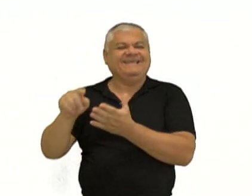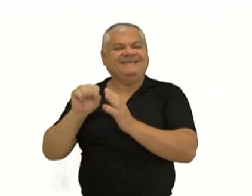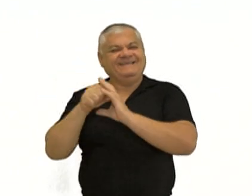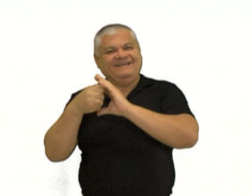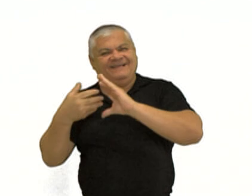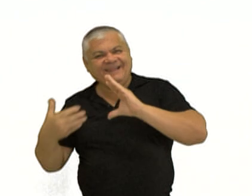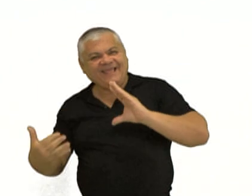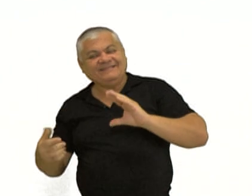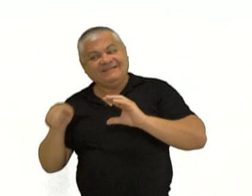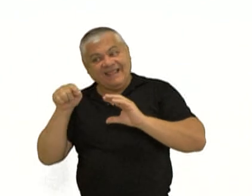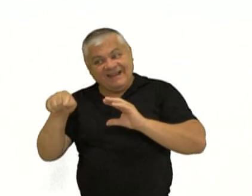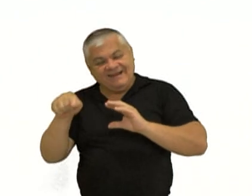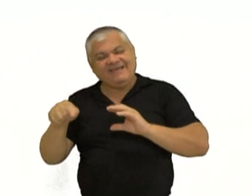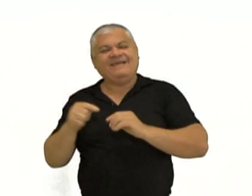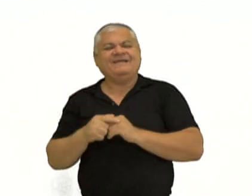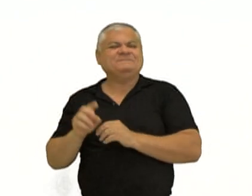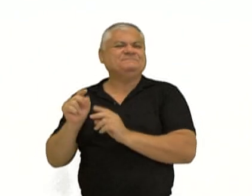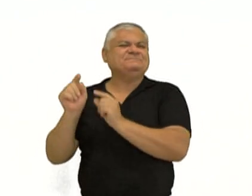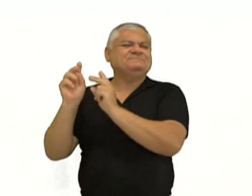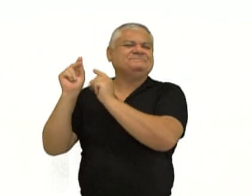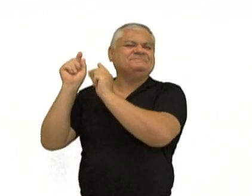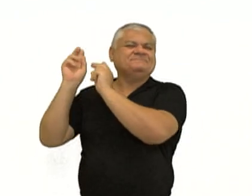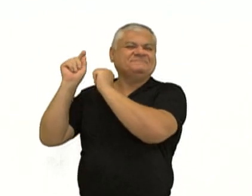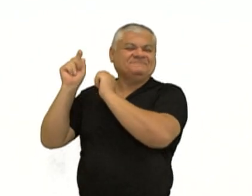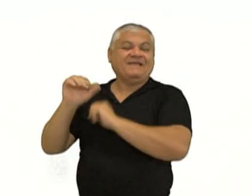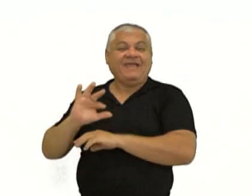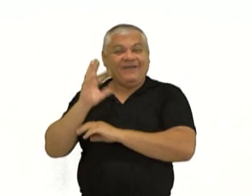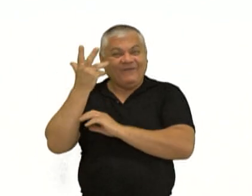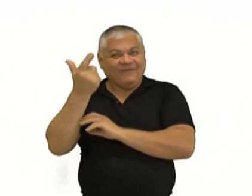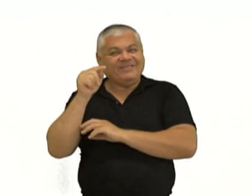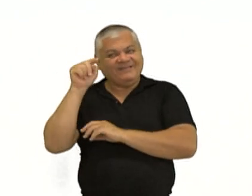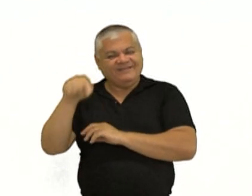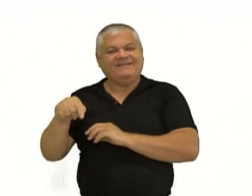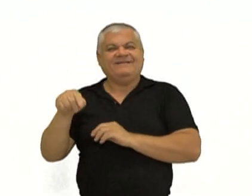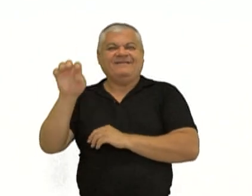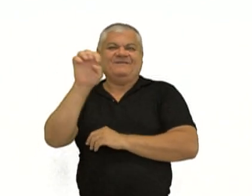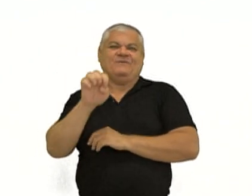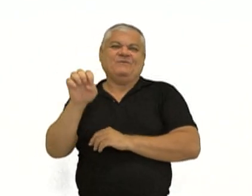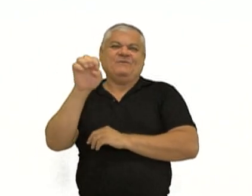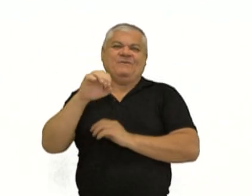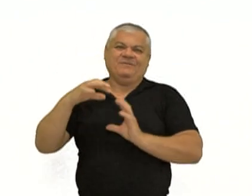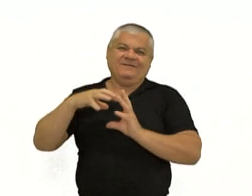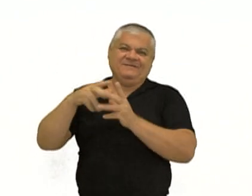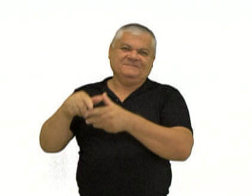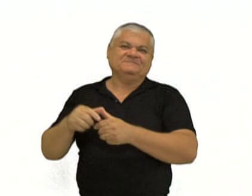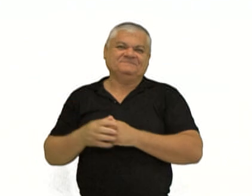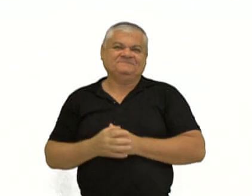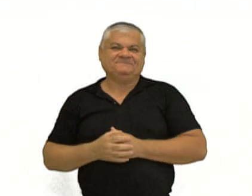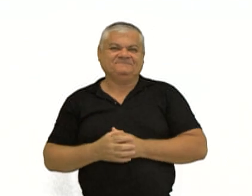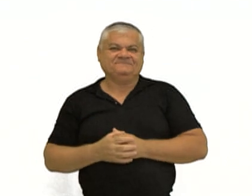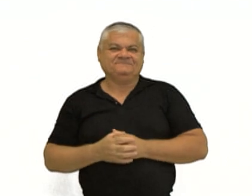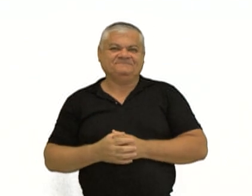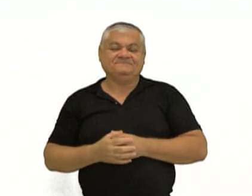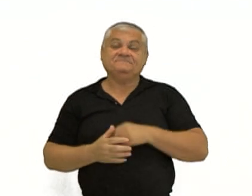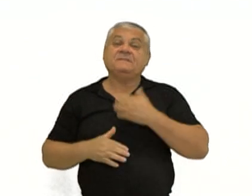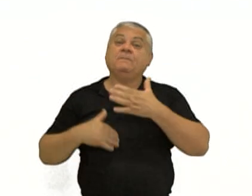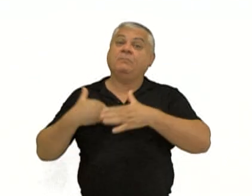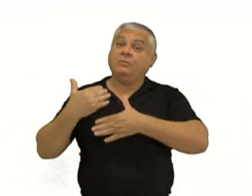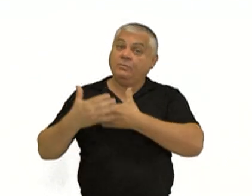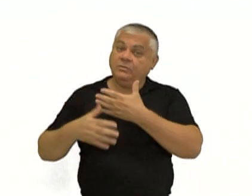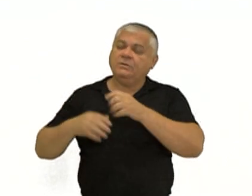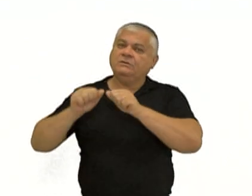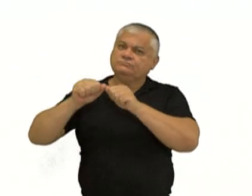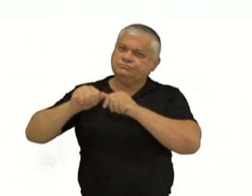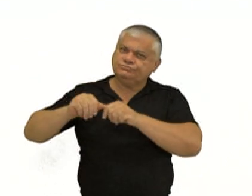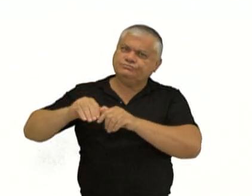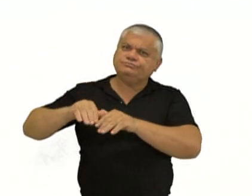características ali nos períodos mais antigos que acontecem em muitos casos em países ou em partes da Europa, né? Depois é que eles